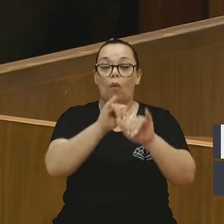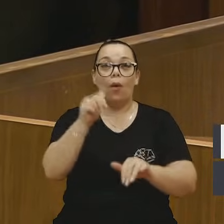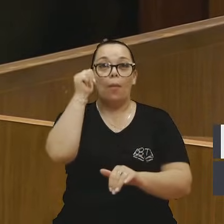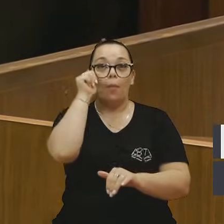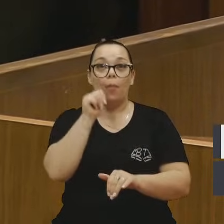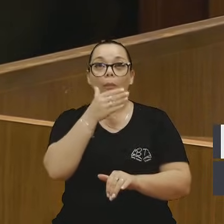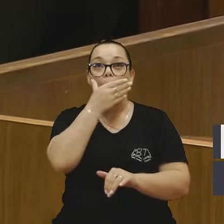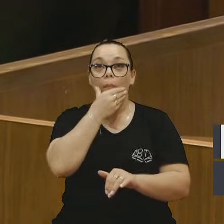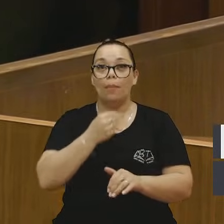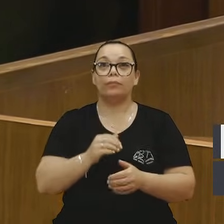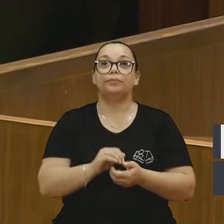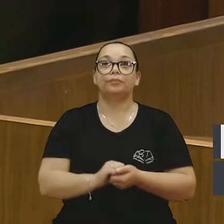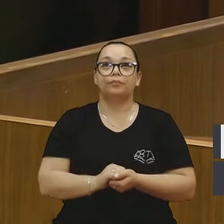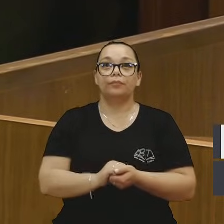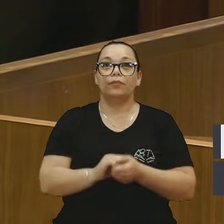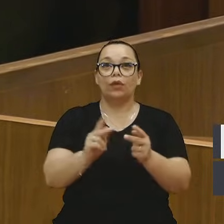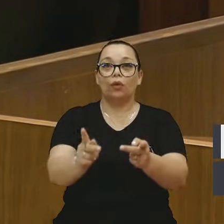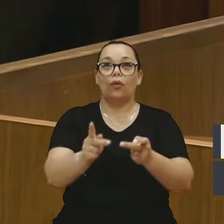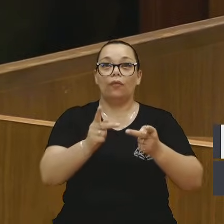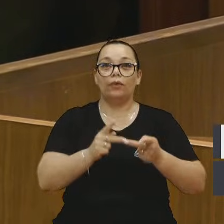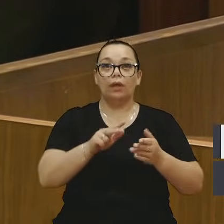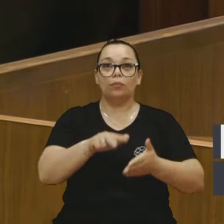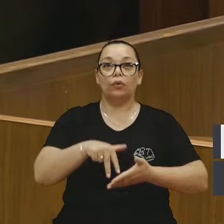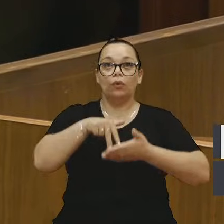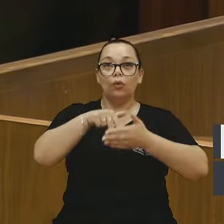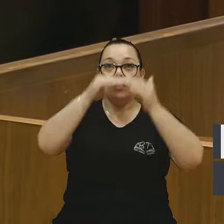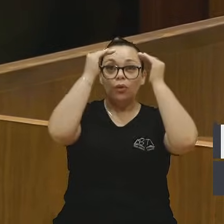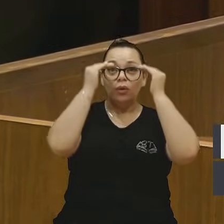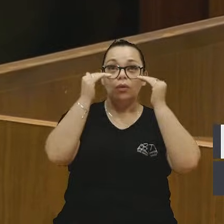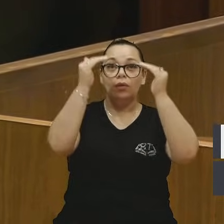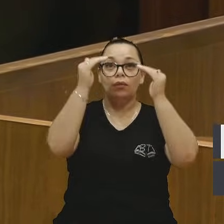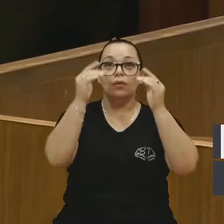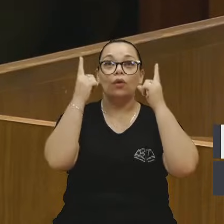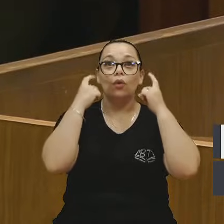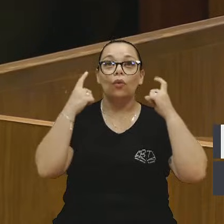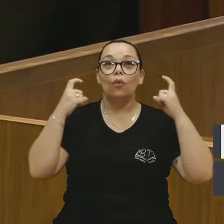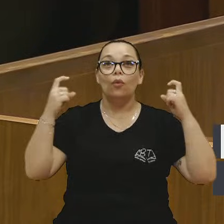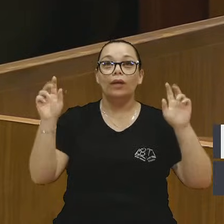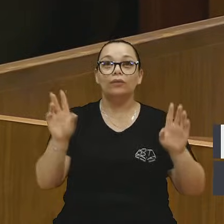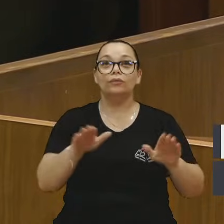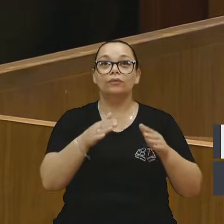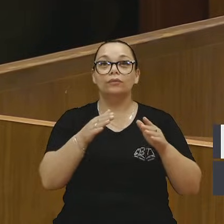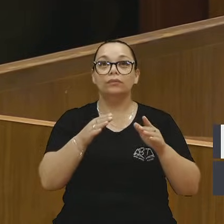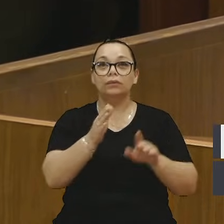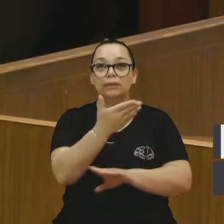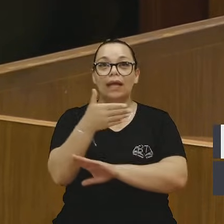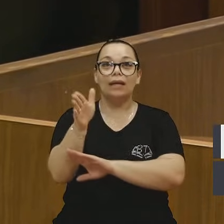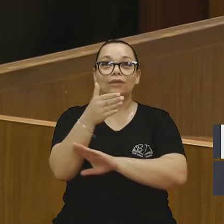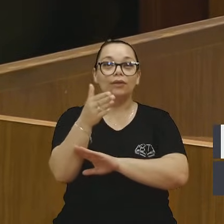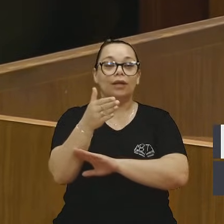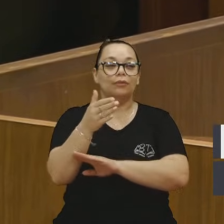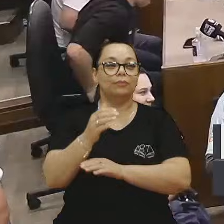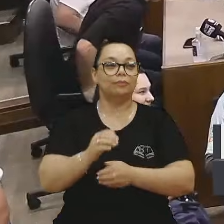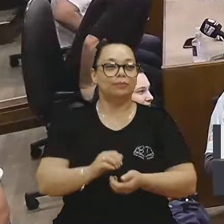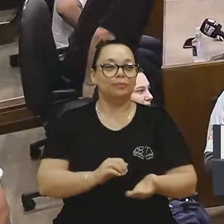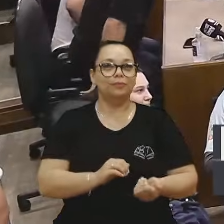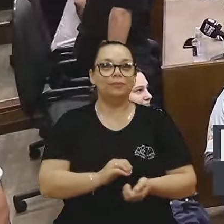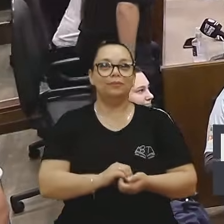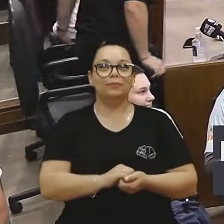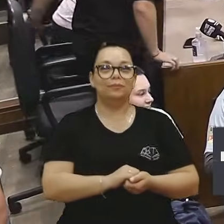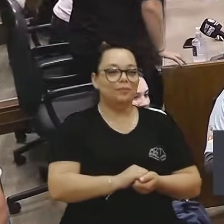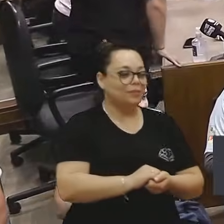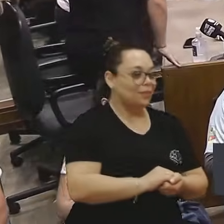e senhores. Convidamos, em posição de respeito, para ouvirmos o hino nacional brasileiro.